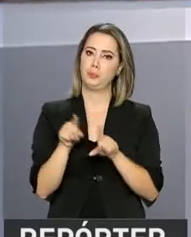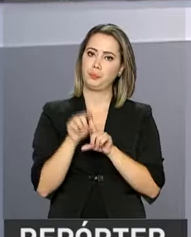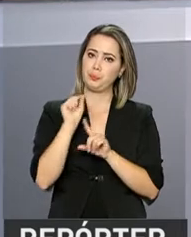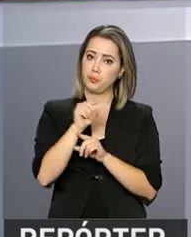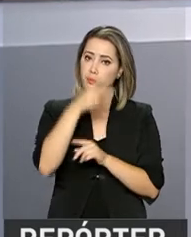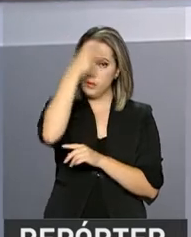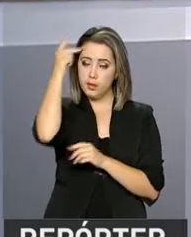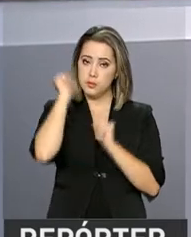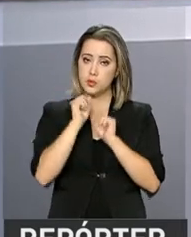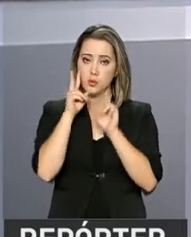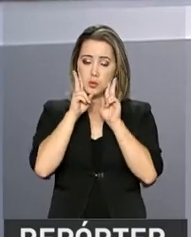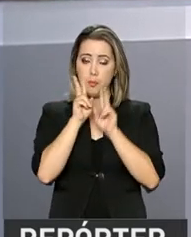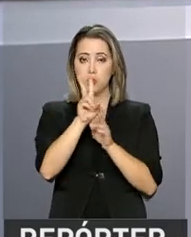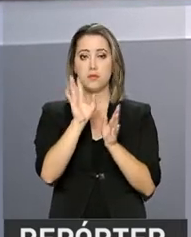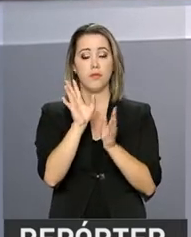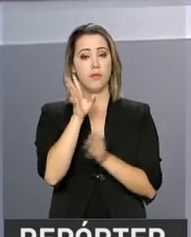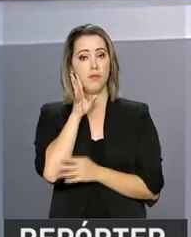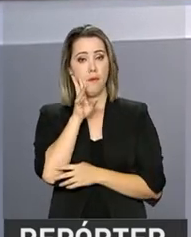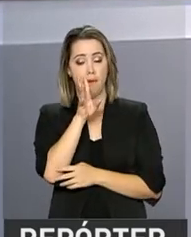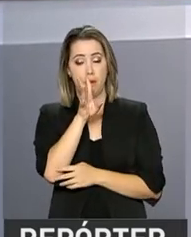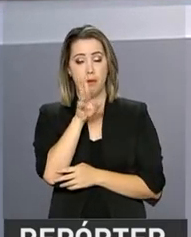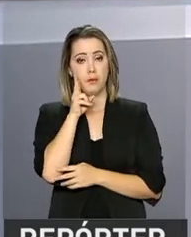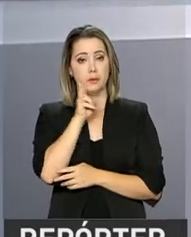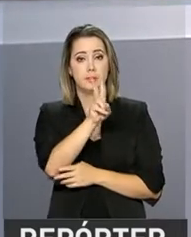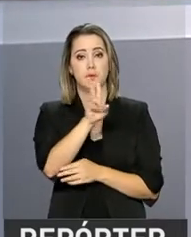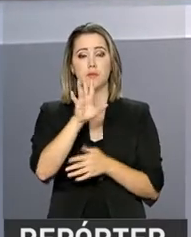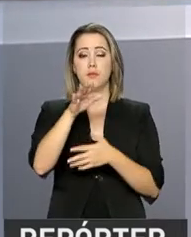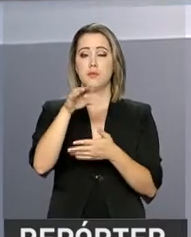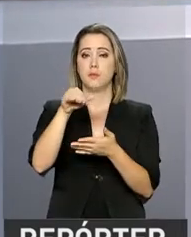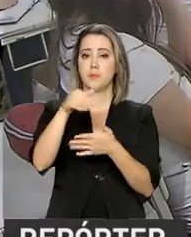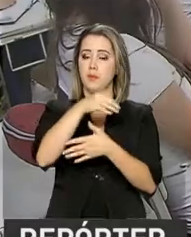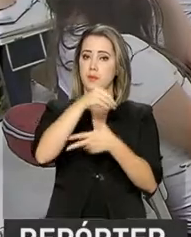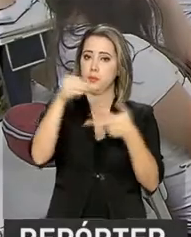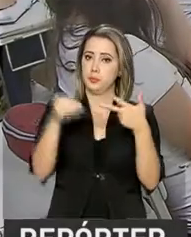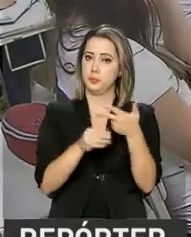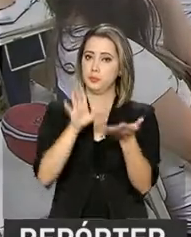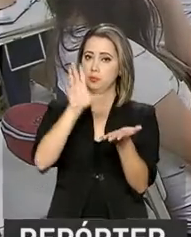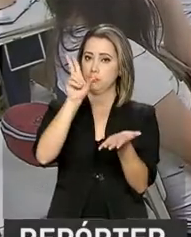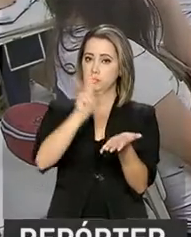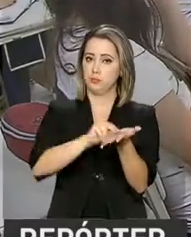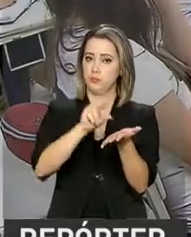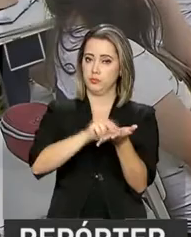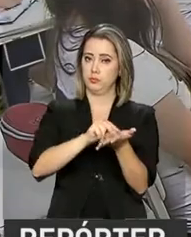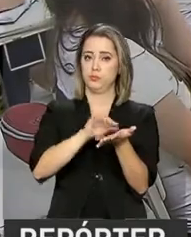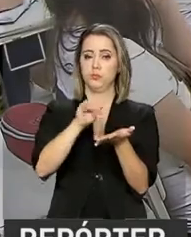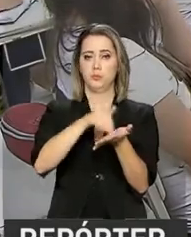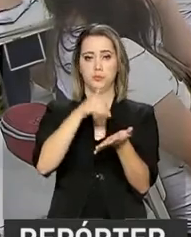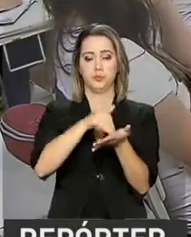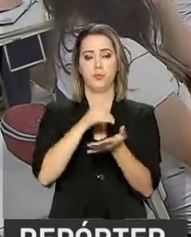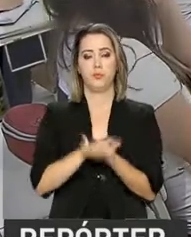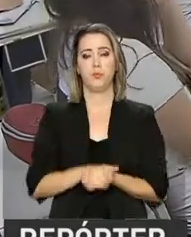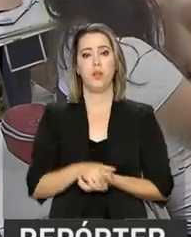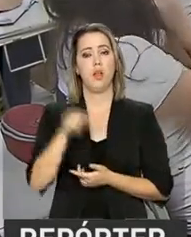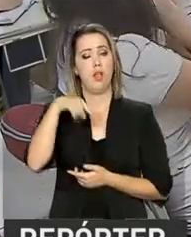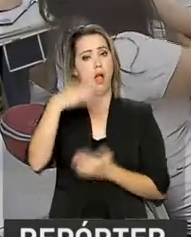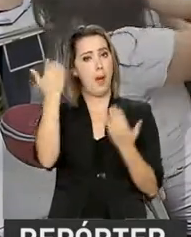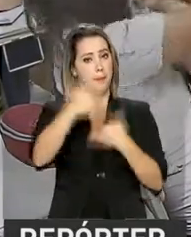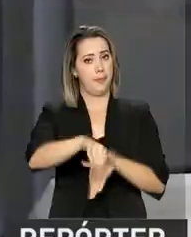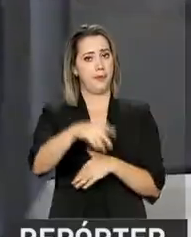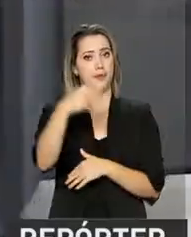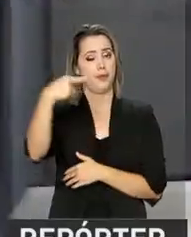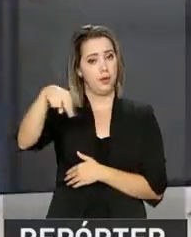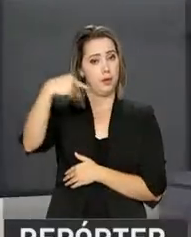participantes podem acompanhar a inscrição pelo aplicativo do Enem. A prova do Enem 2017 é em